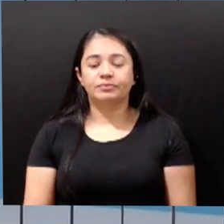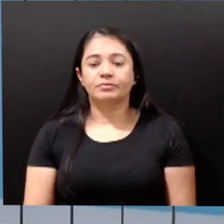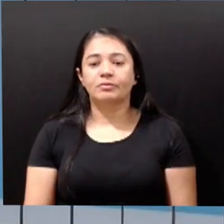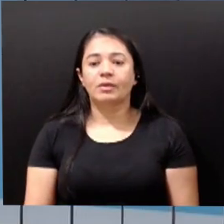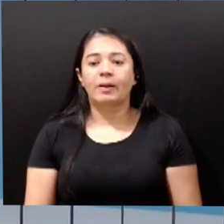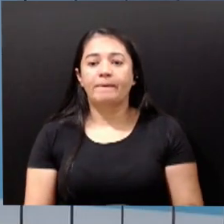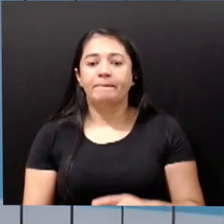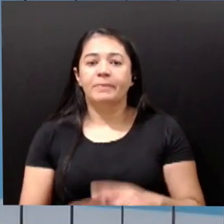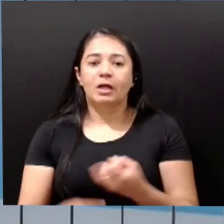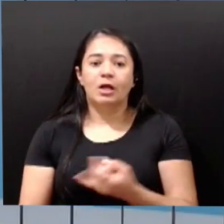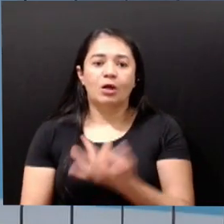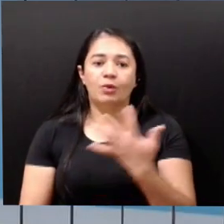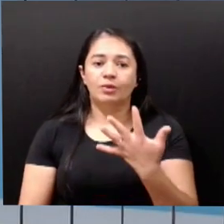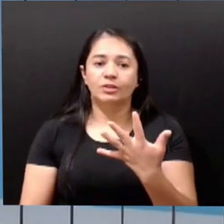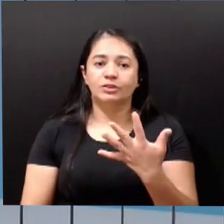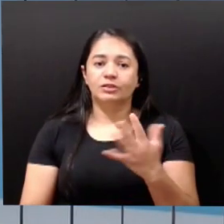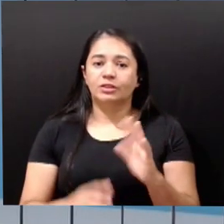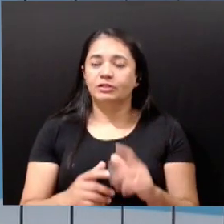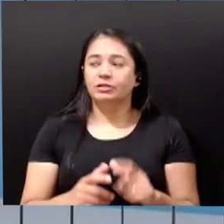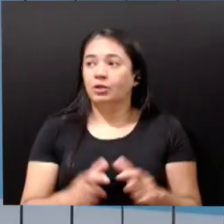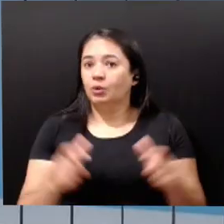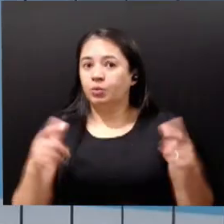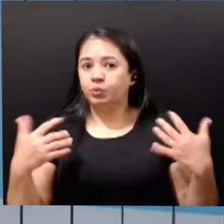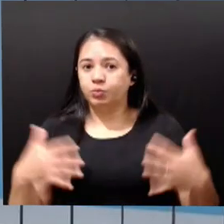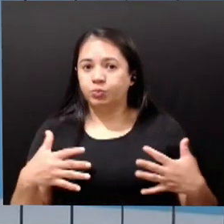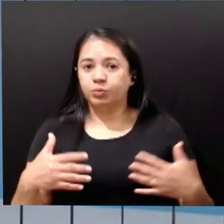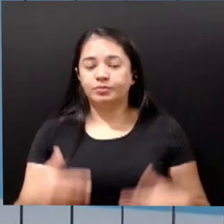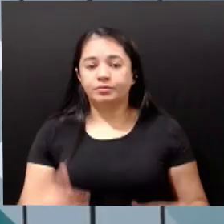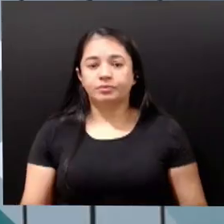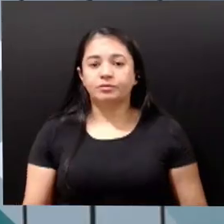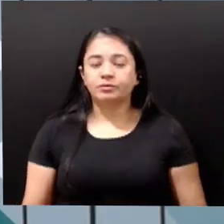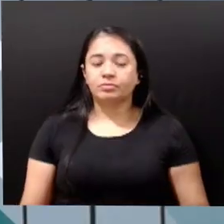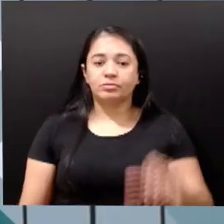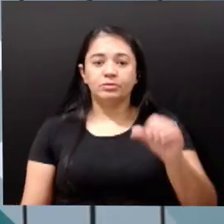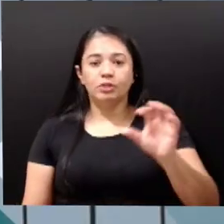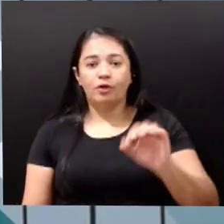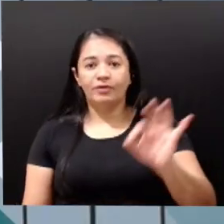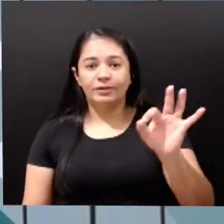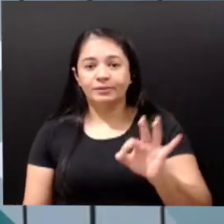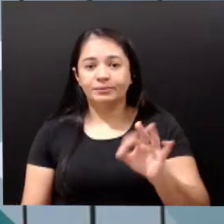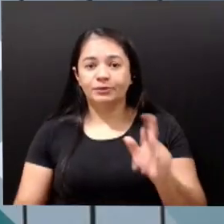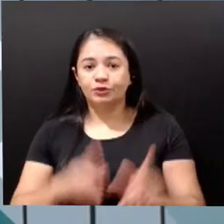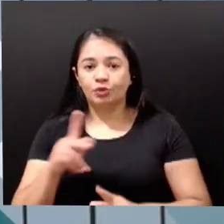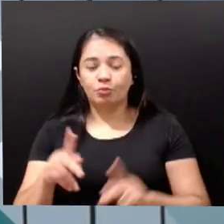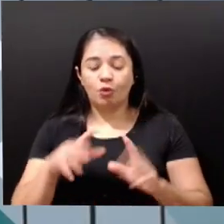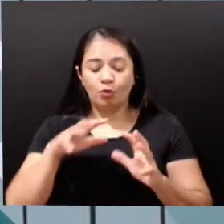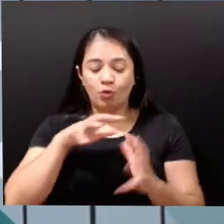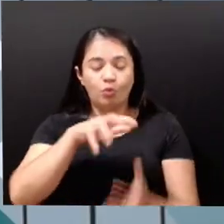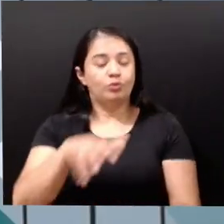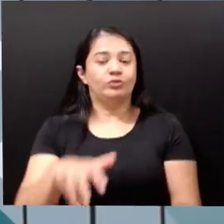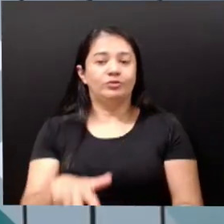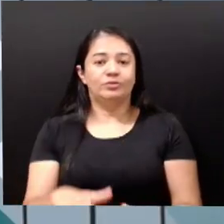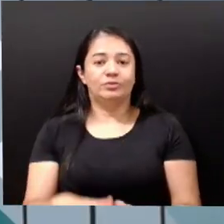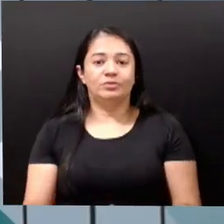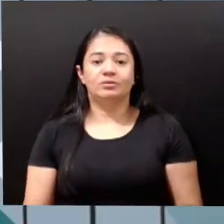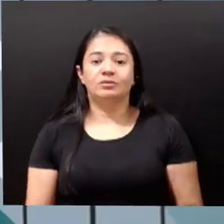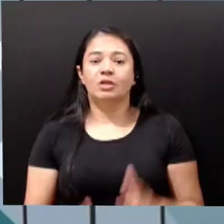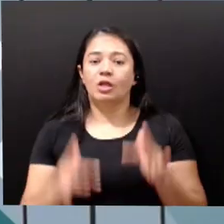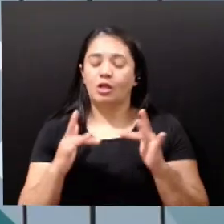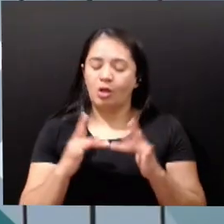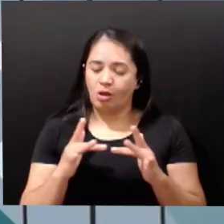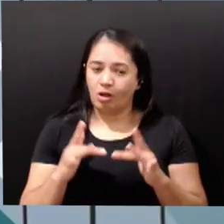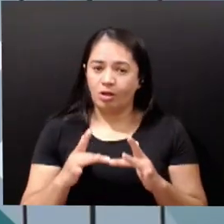e a taxa de transmissão dela é bem alta, como eu disse ali na abertura, né? 90% da população no mundo todo vai